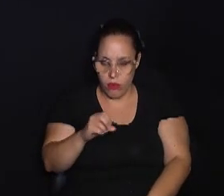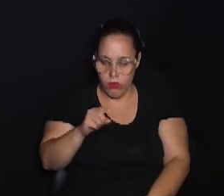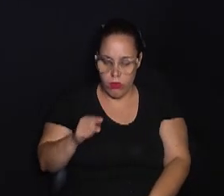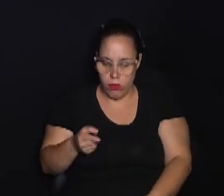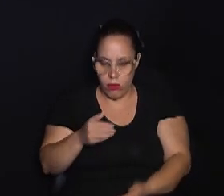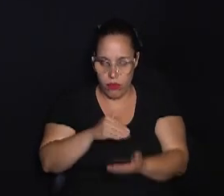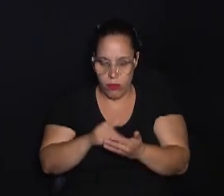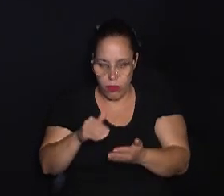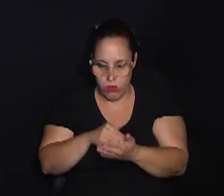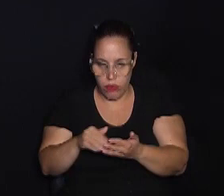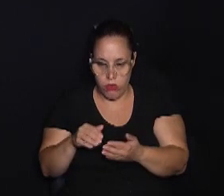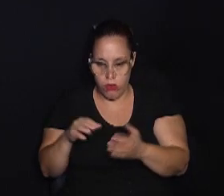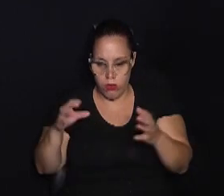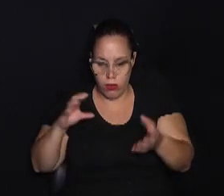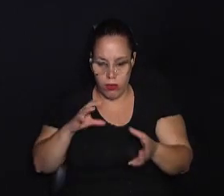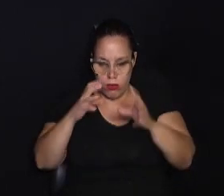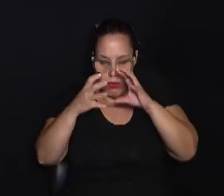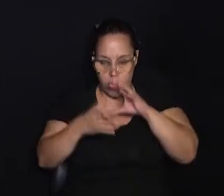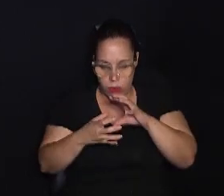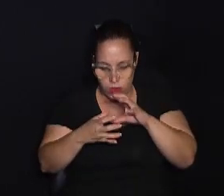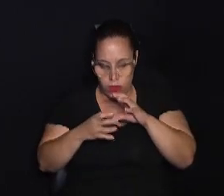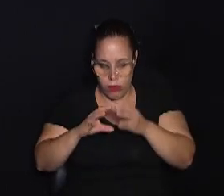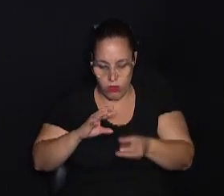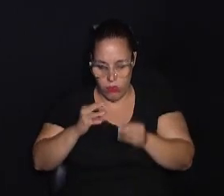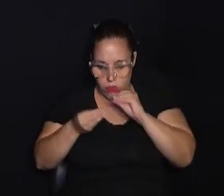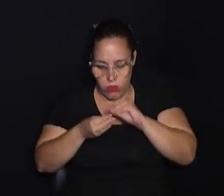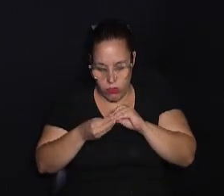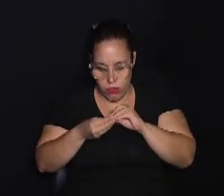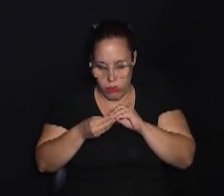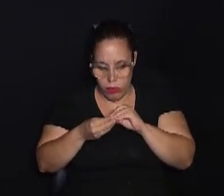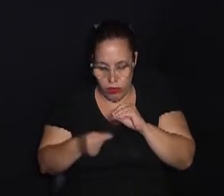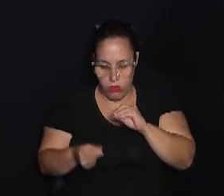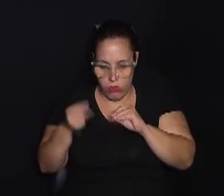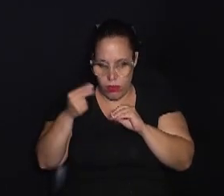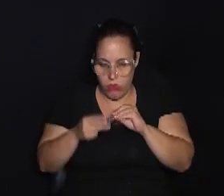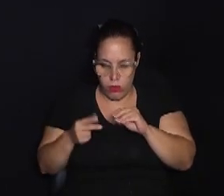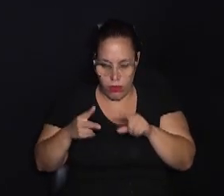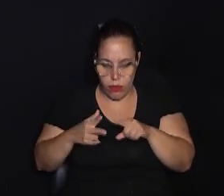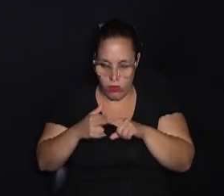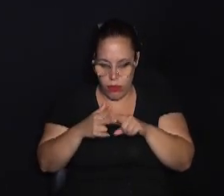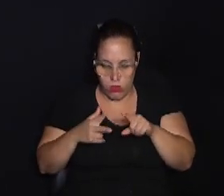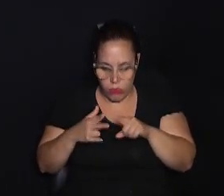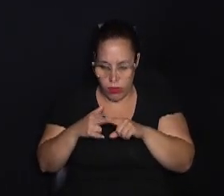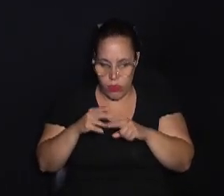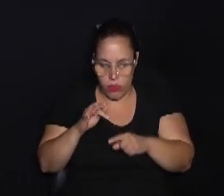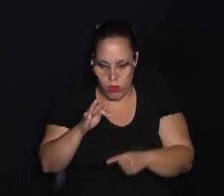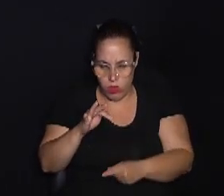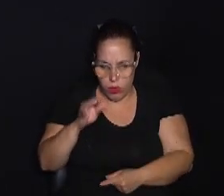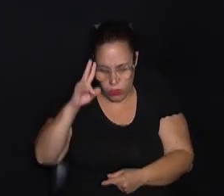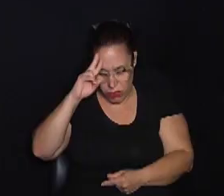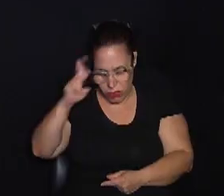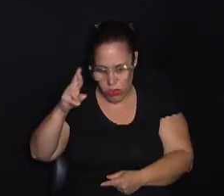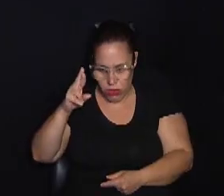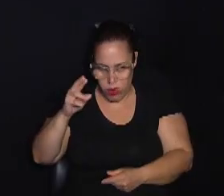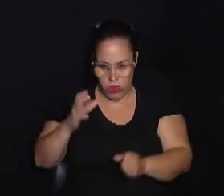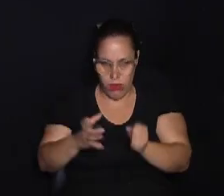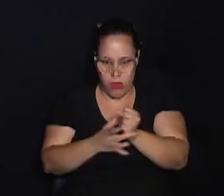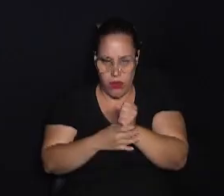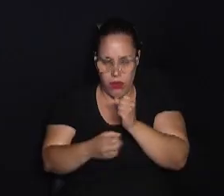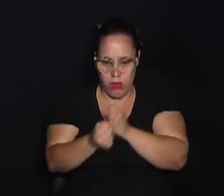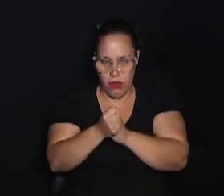Secretaria do Clima, Meio Ambiente e Sustentabilidade com recursos para a castração de animais tutelados por protetoras